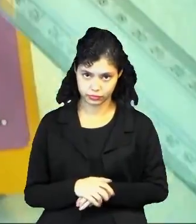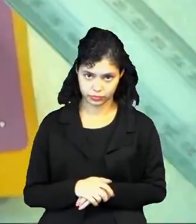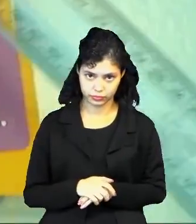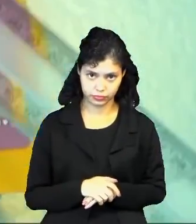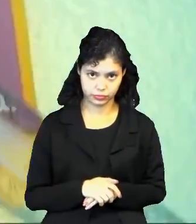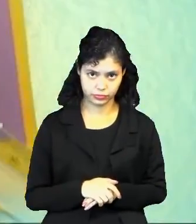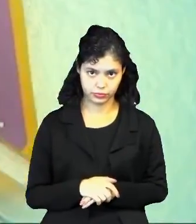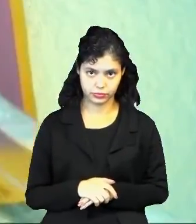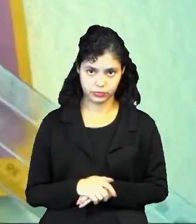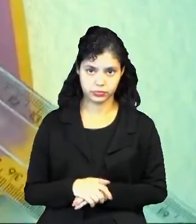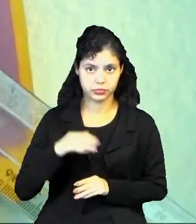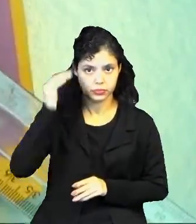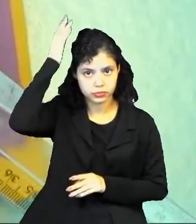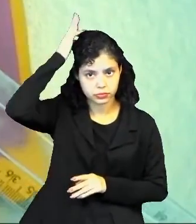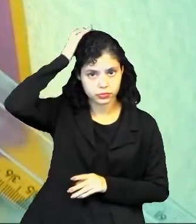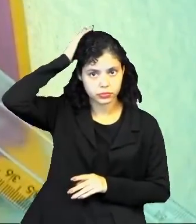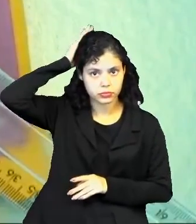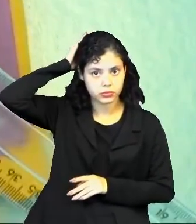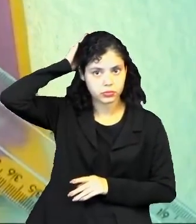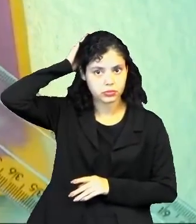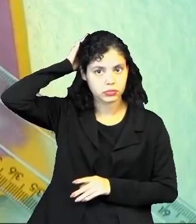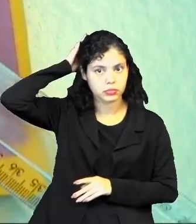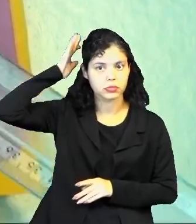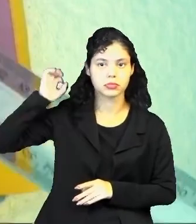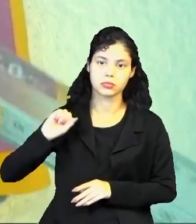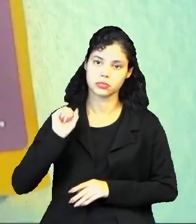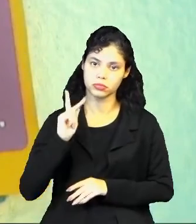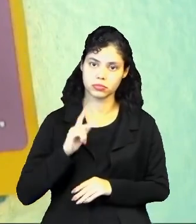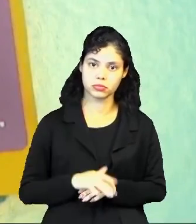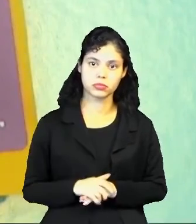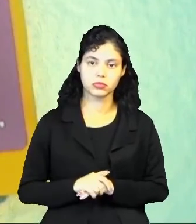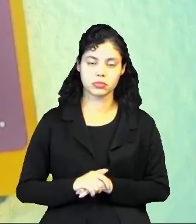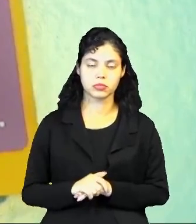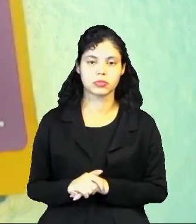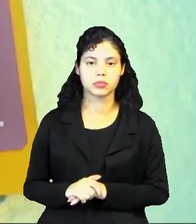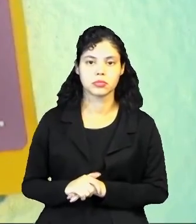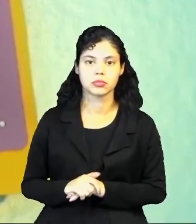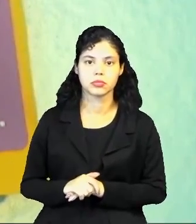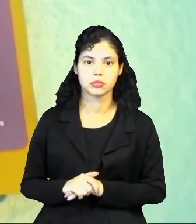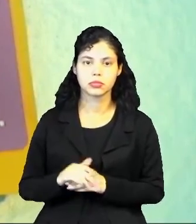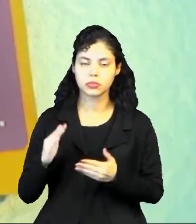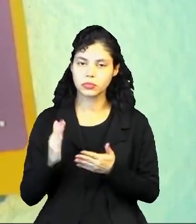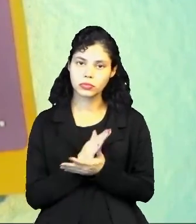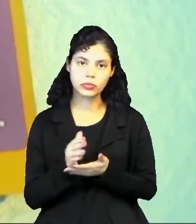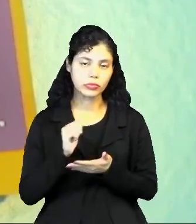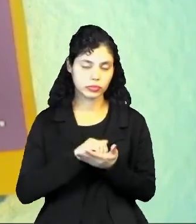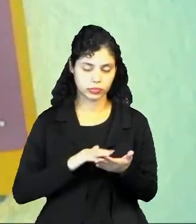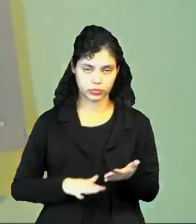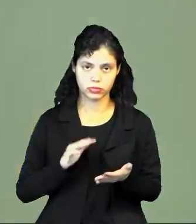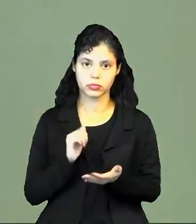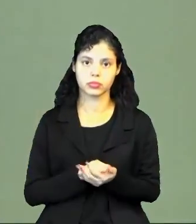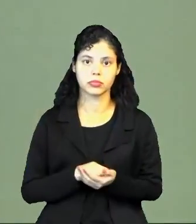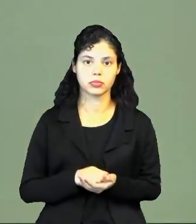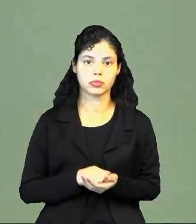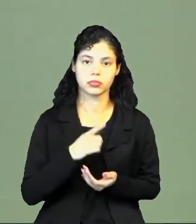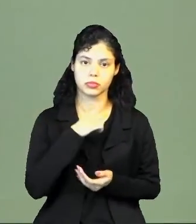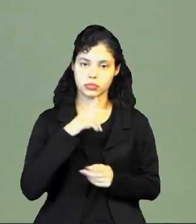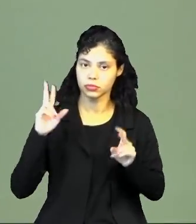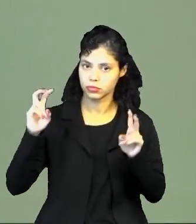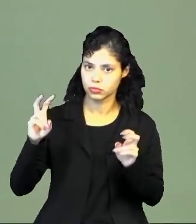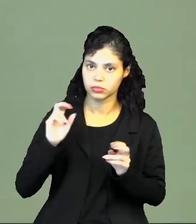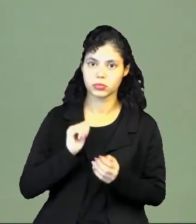Então, é a parte inicial, ok? Então, essas são algumas das questões que a gente abordou